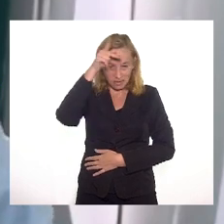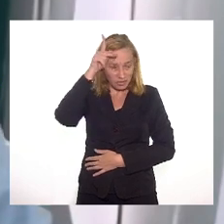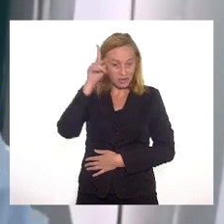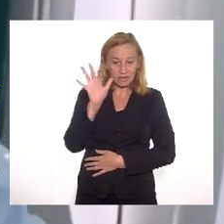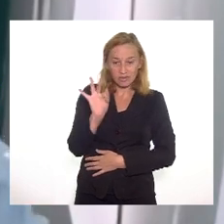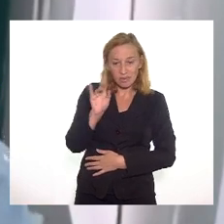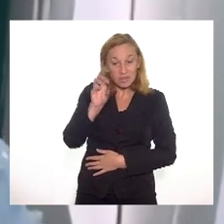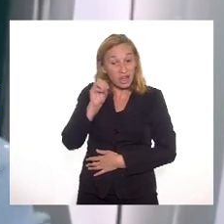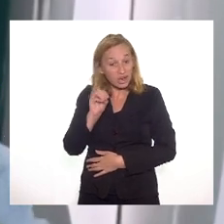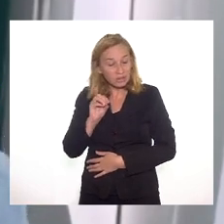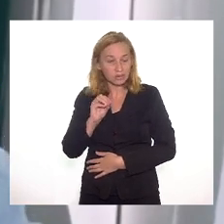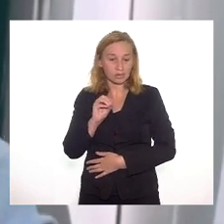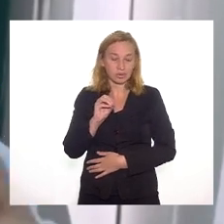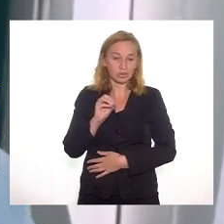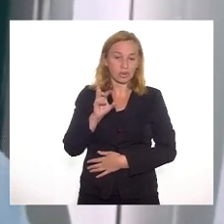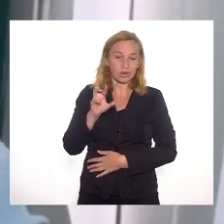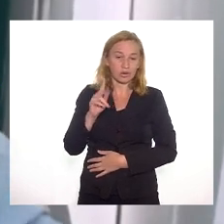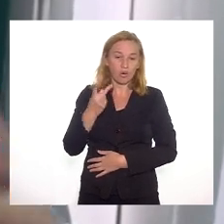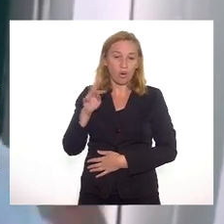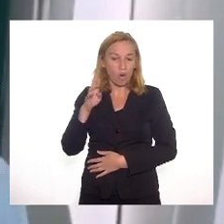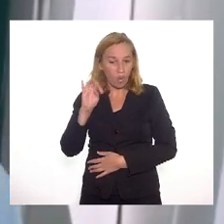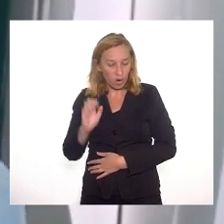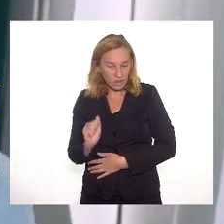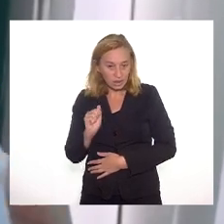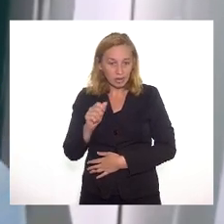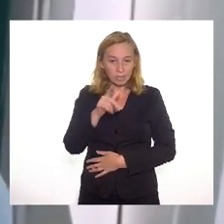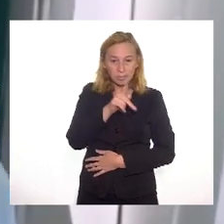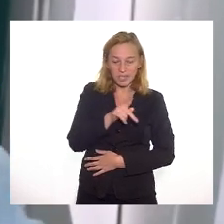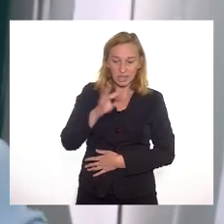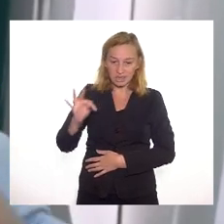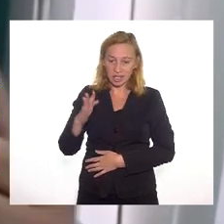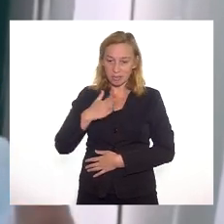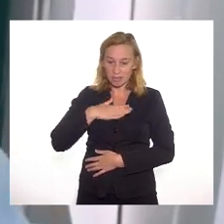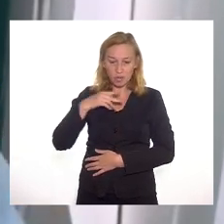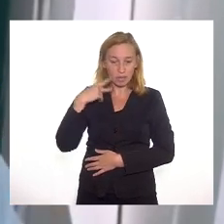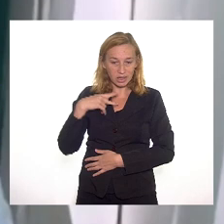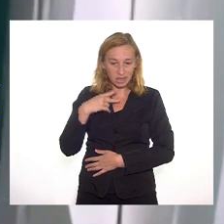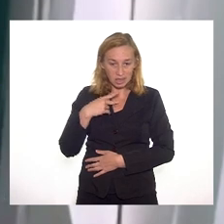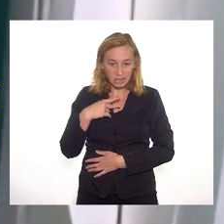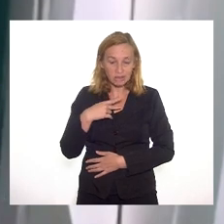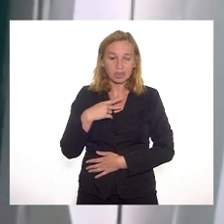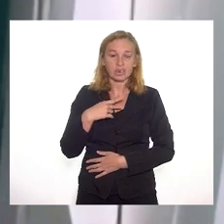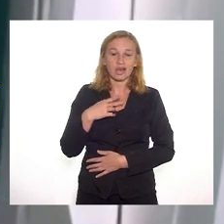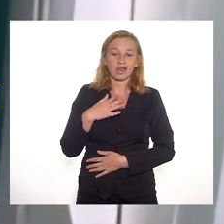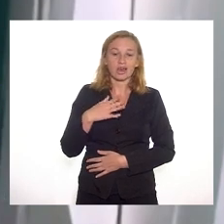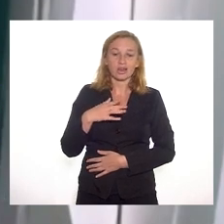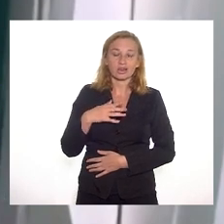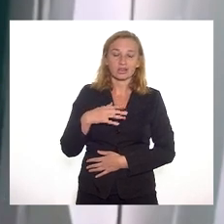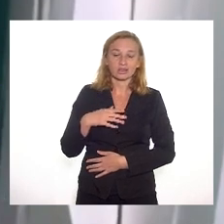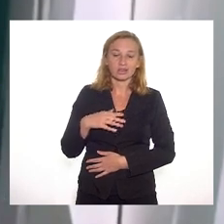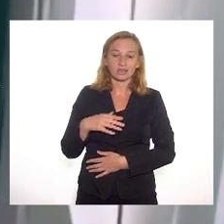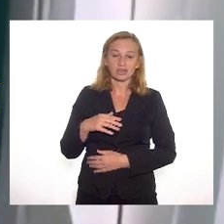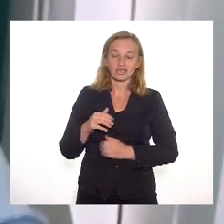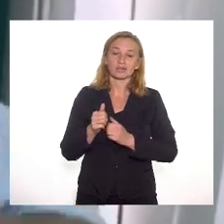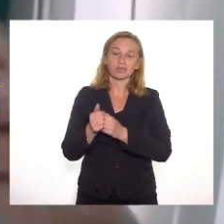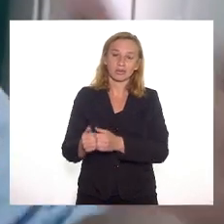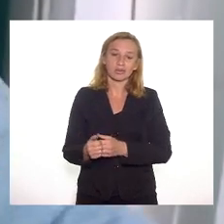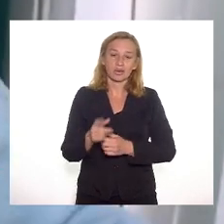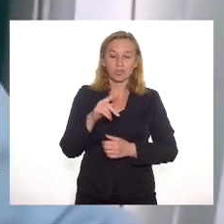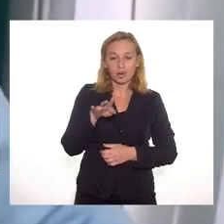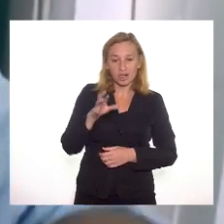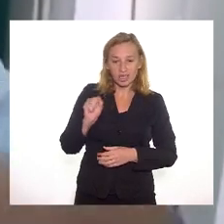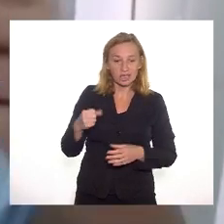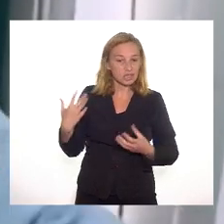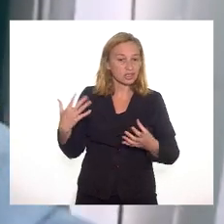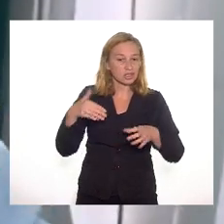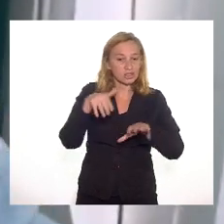Horta. Fabiano Horta comanda, prefeito do PT, do meu partido, que comanda uma agenda progressista de